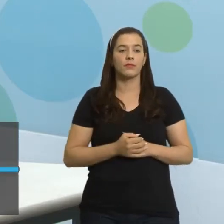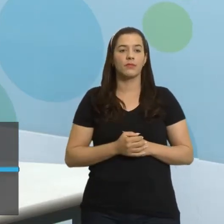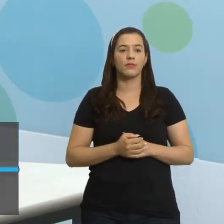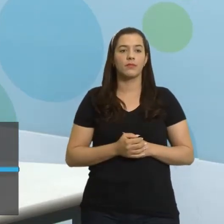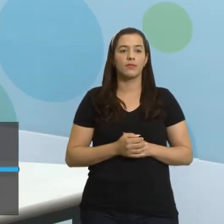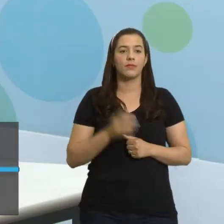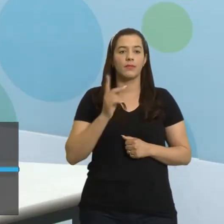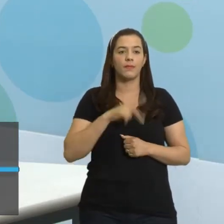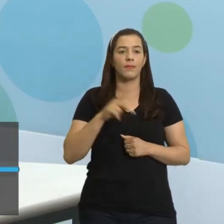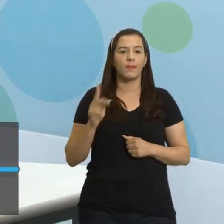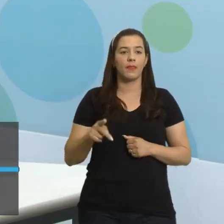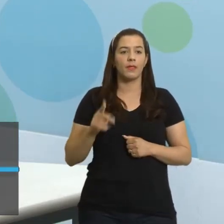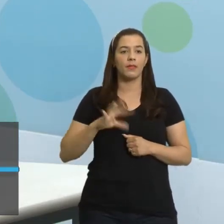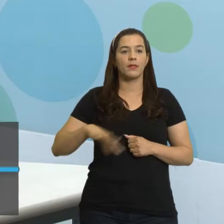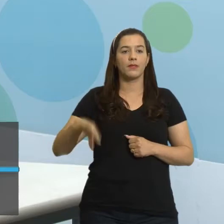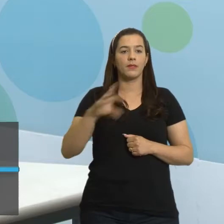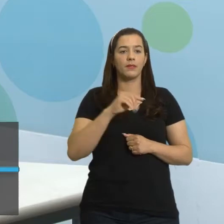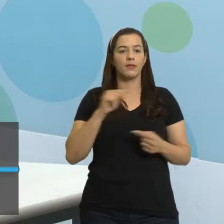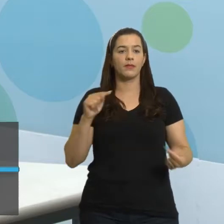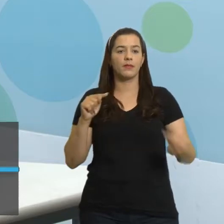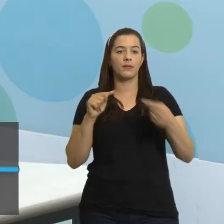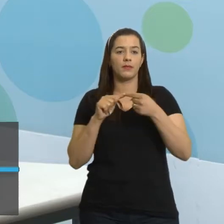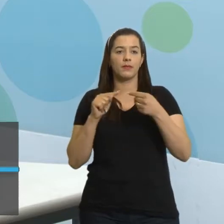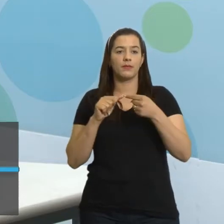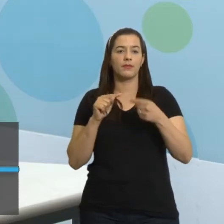Professora, como trata-se de um assunto